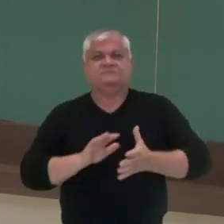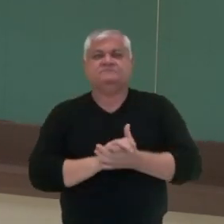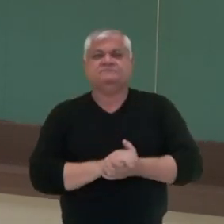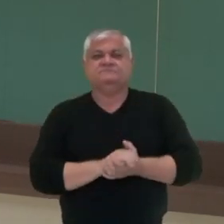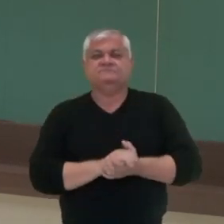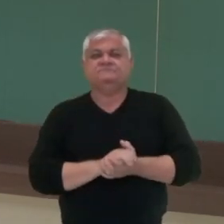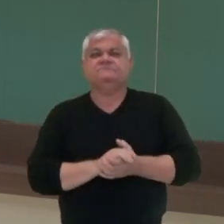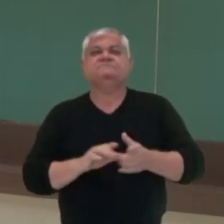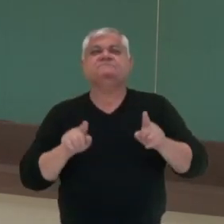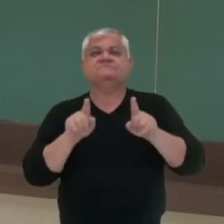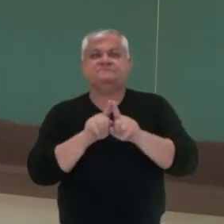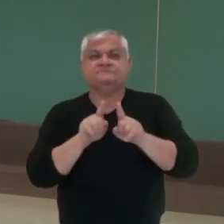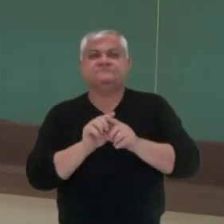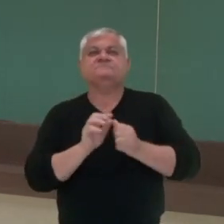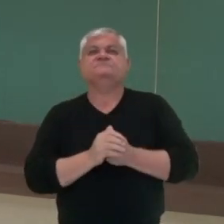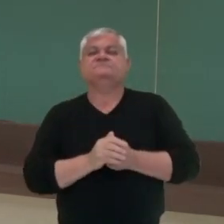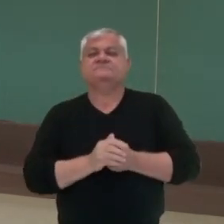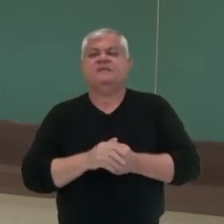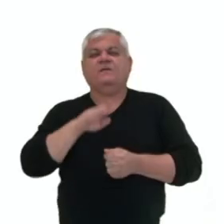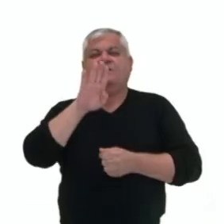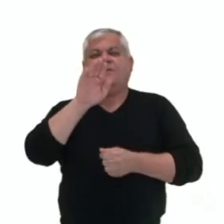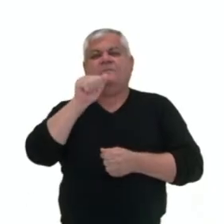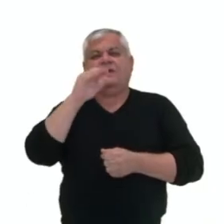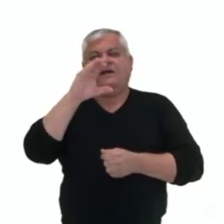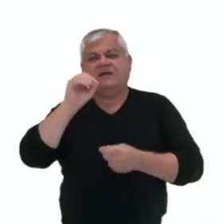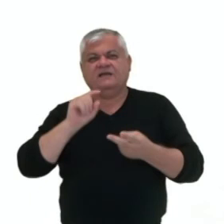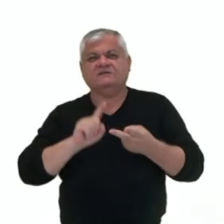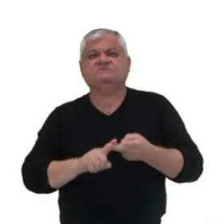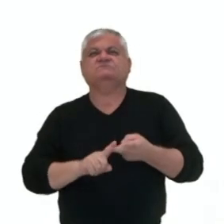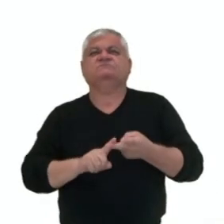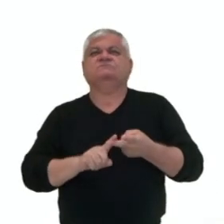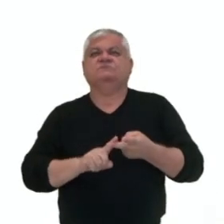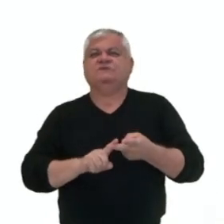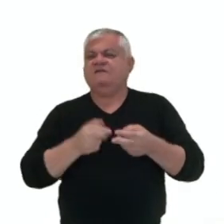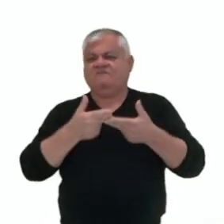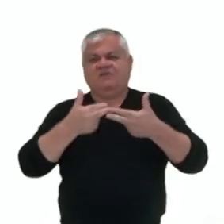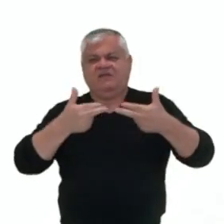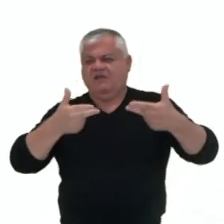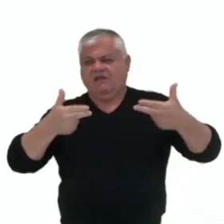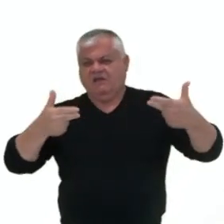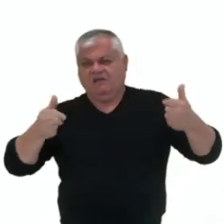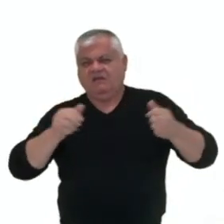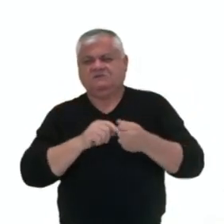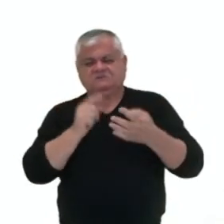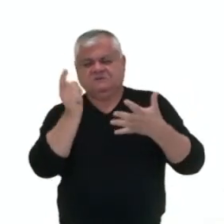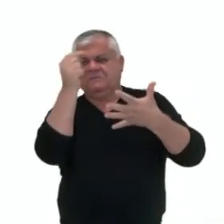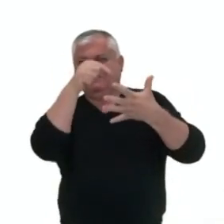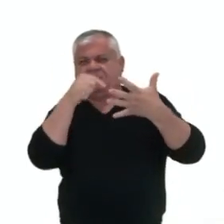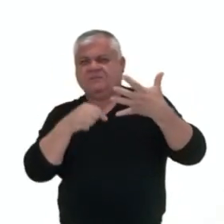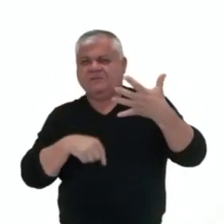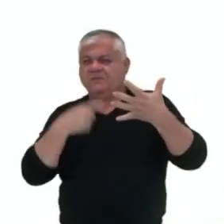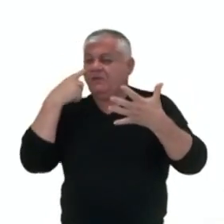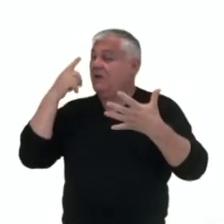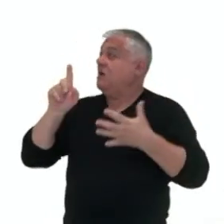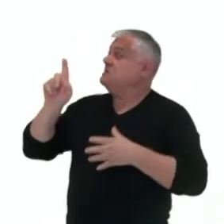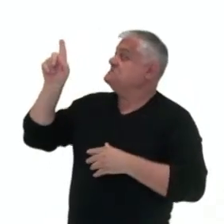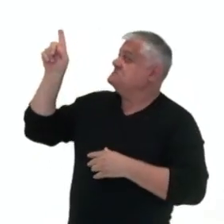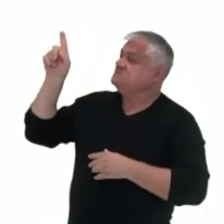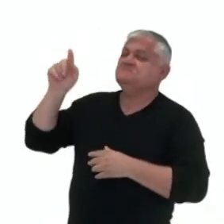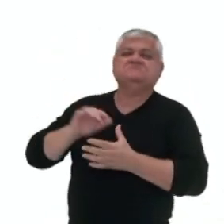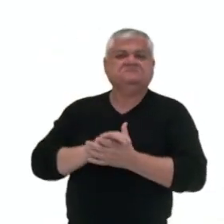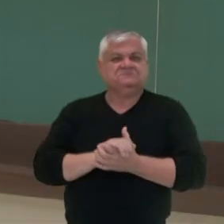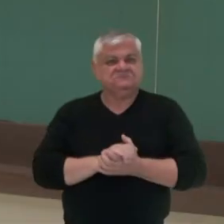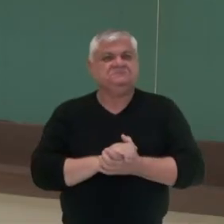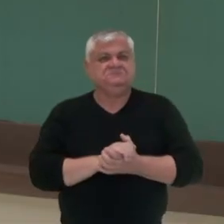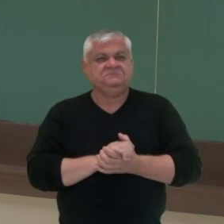seus órgãos são baço, né, os linfonodos, nodos linfáticos, tonsilas palatinas, a tonsila faríngea, né?